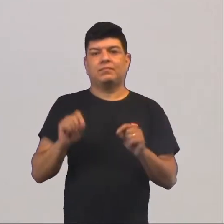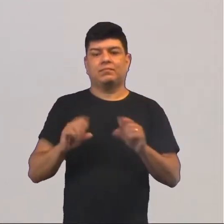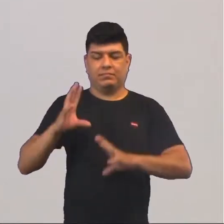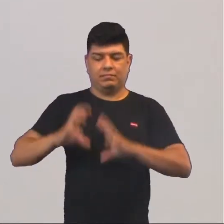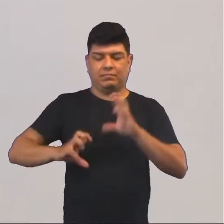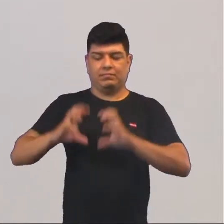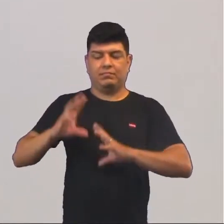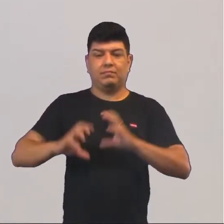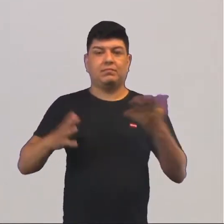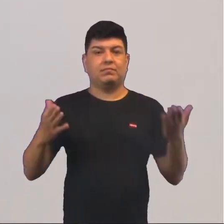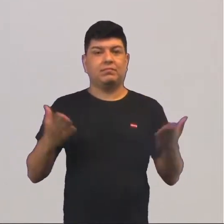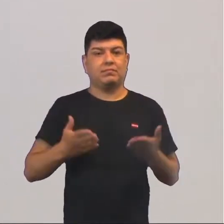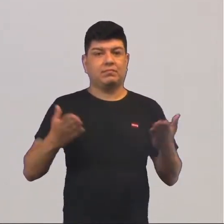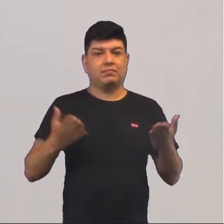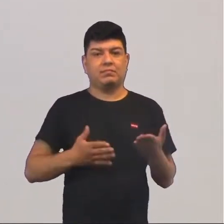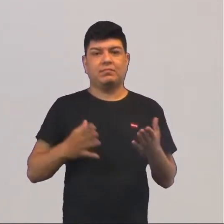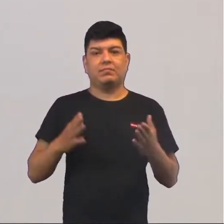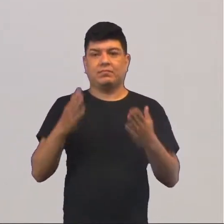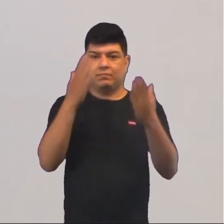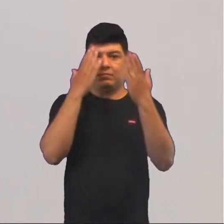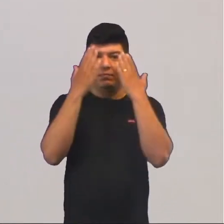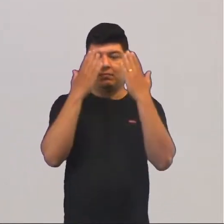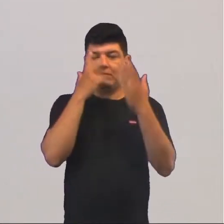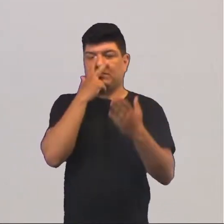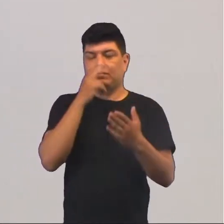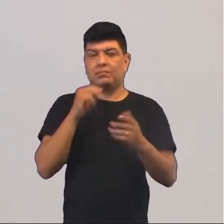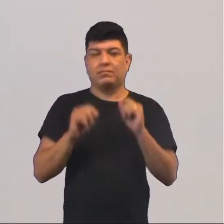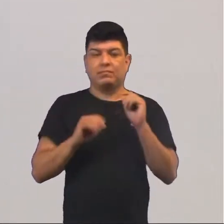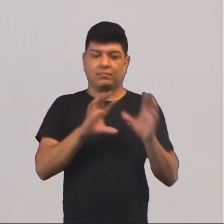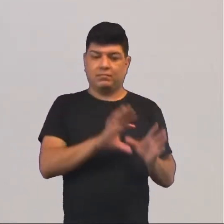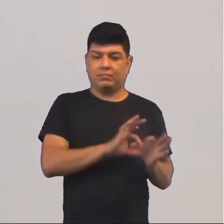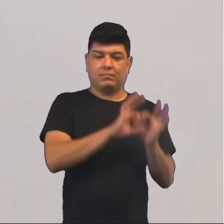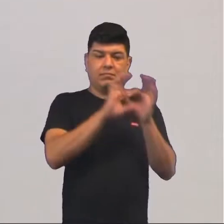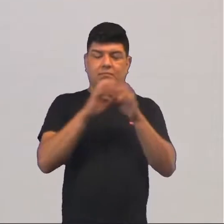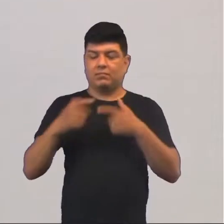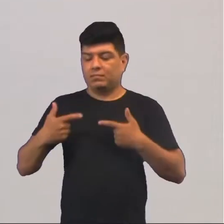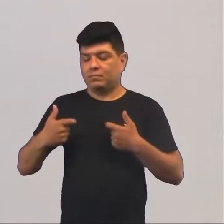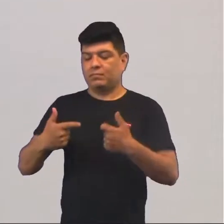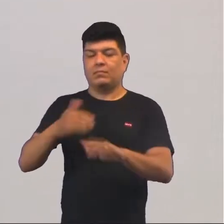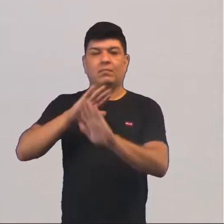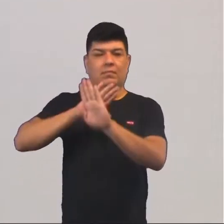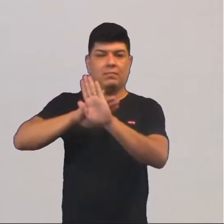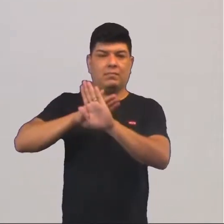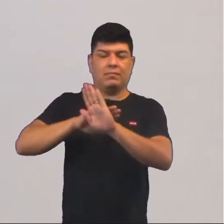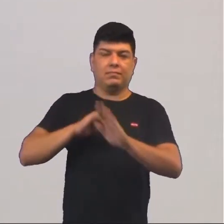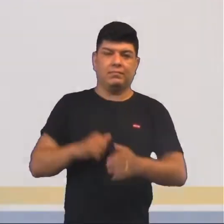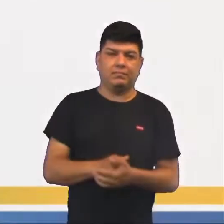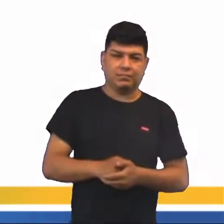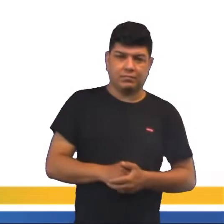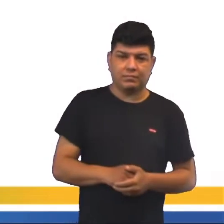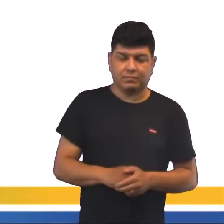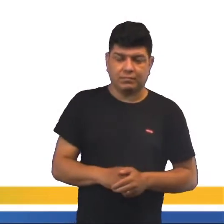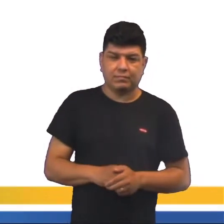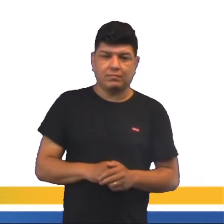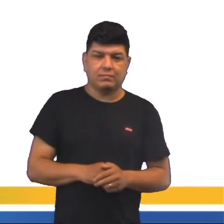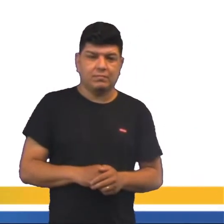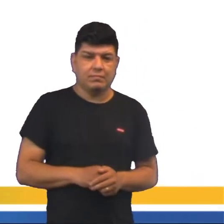conflitos recentes, relacionados ao contexto da Guerra Fria. Vamos lá?